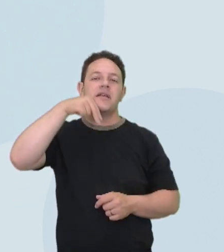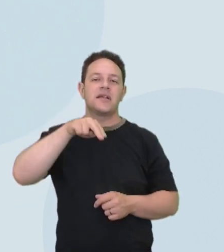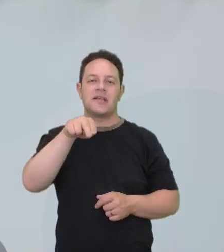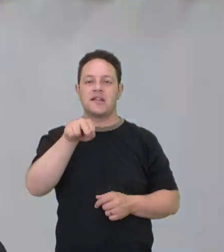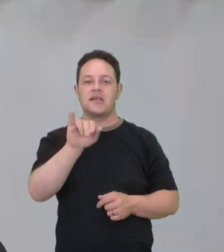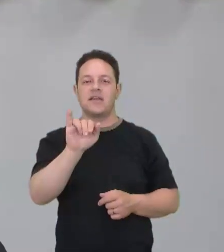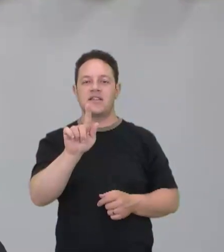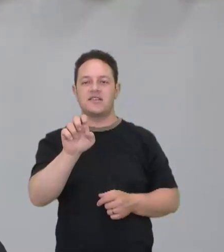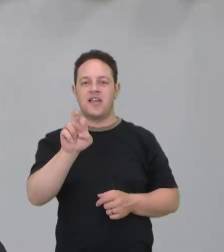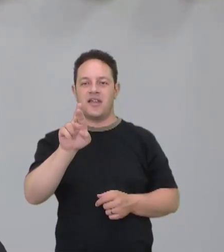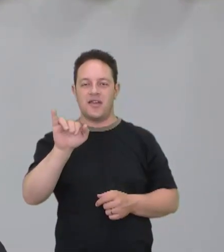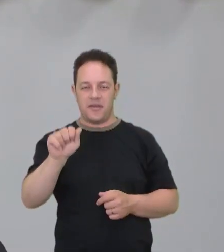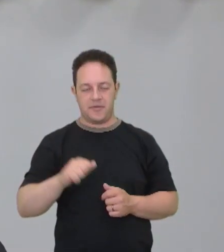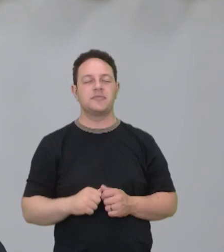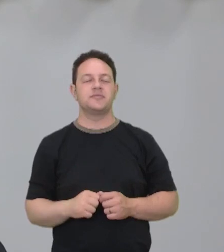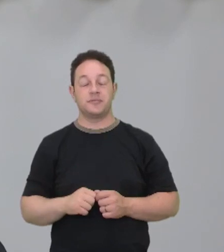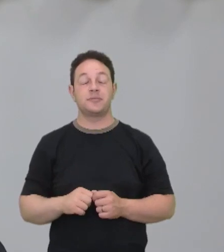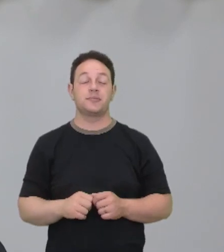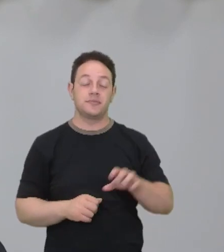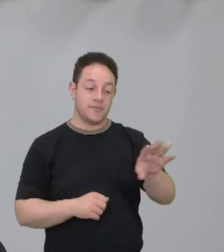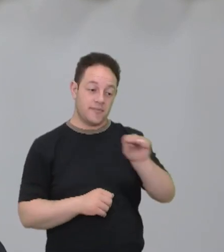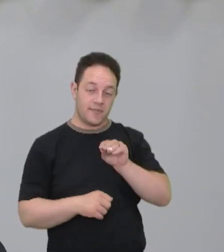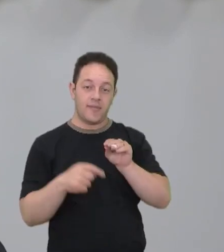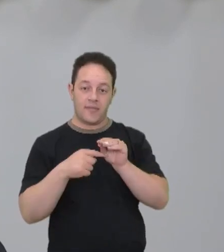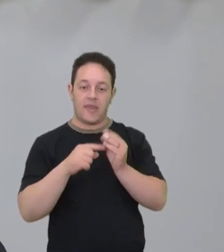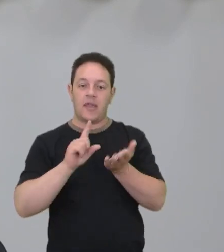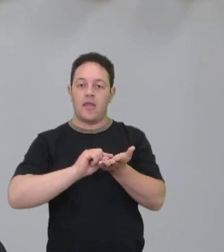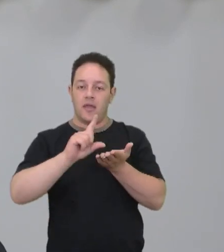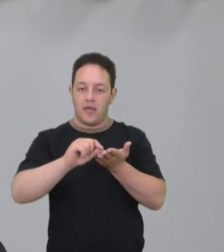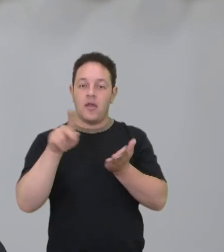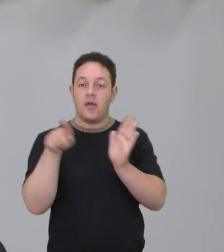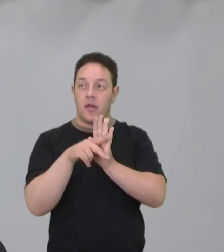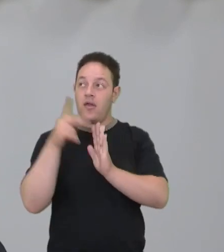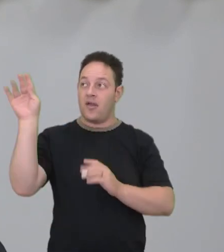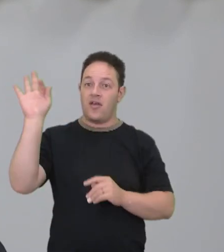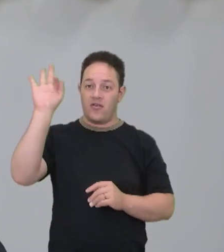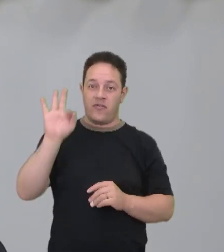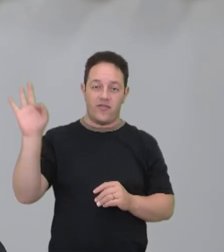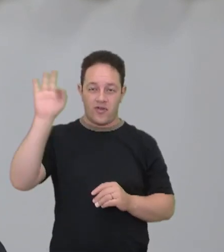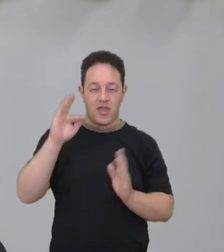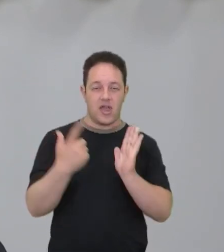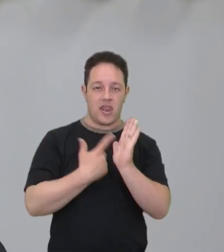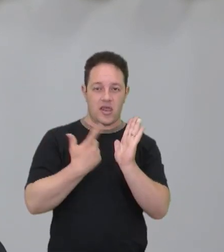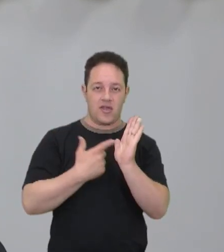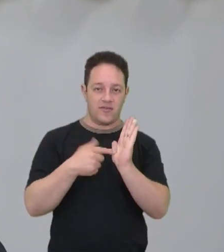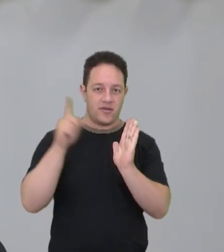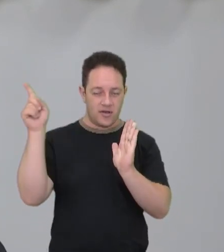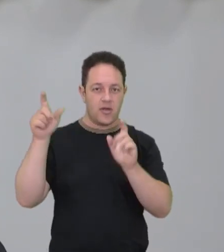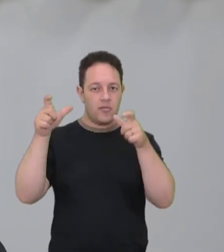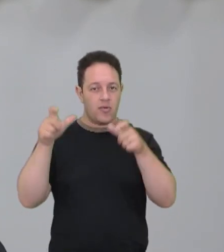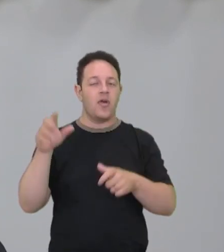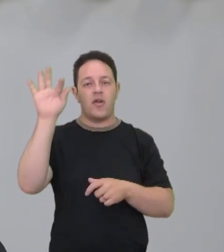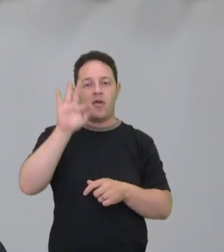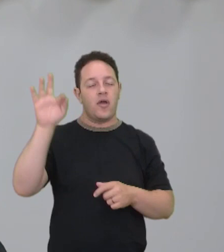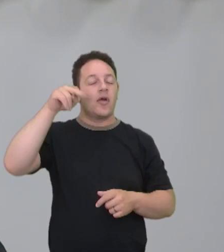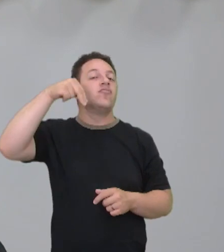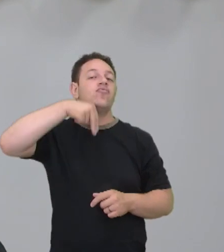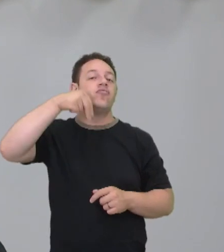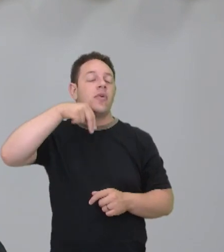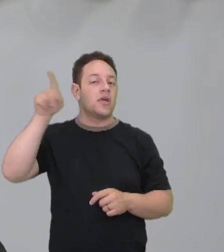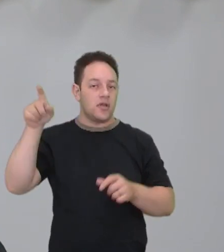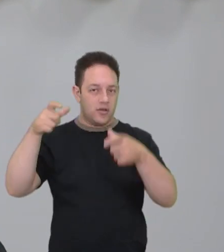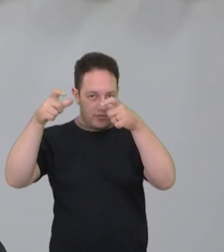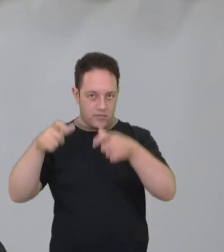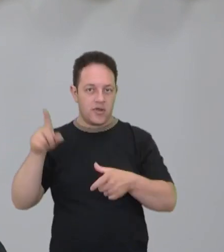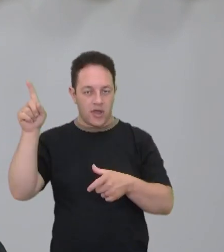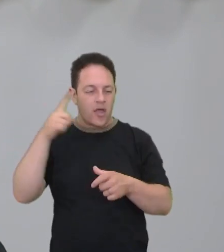gente pegou um artigo científico da University of Nigeria, ou seja, lá da Universidade da Nigéria, para a gente fazer